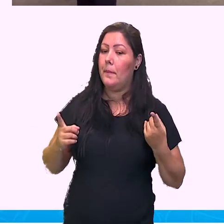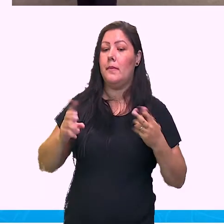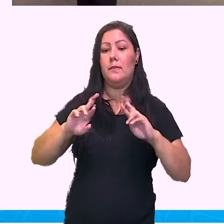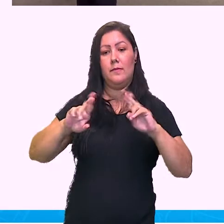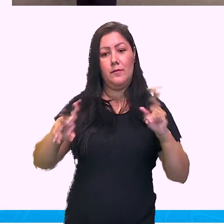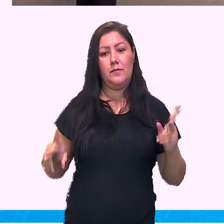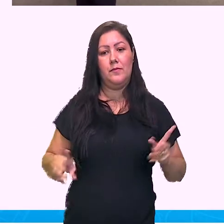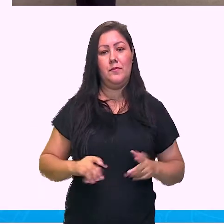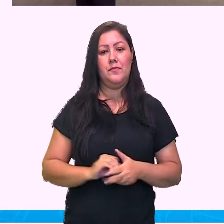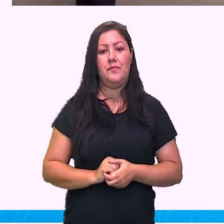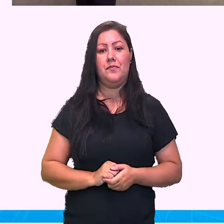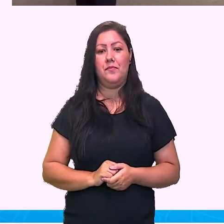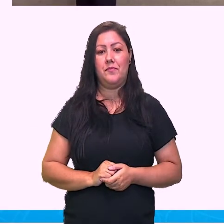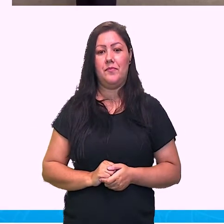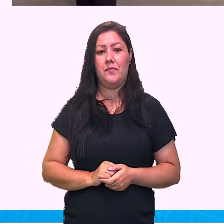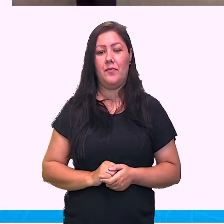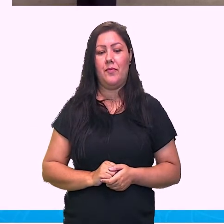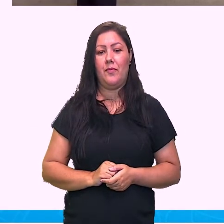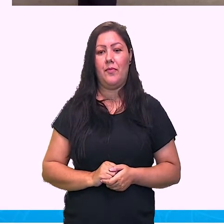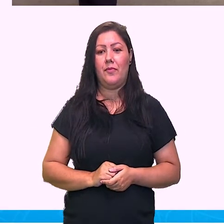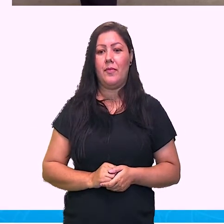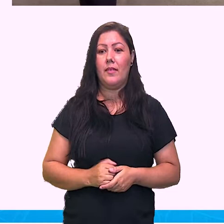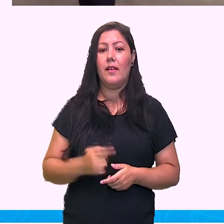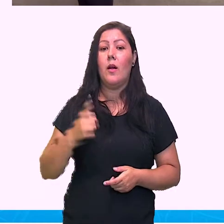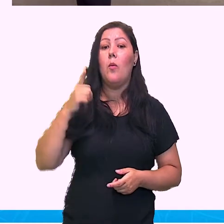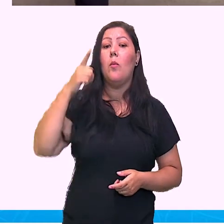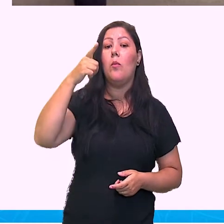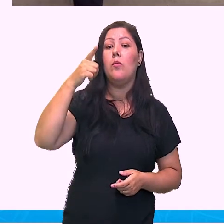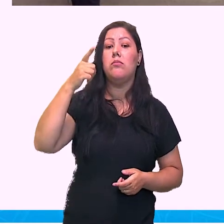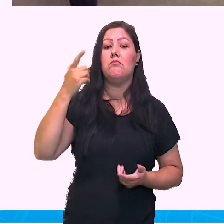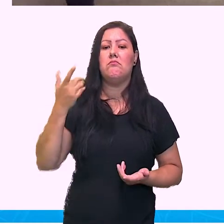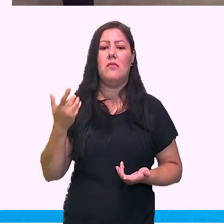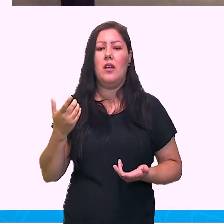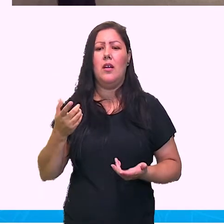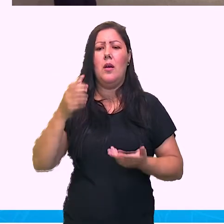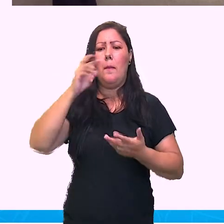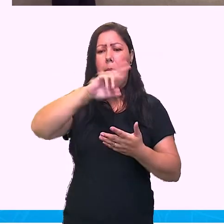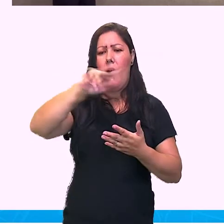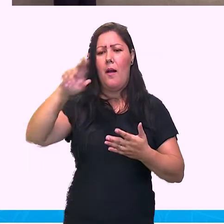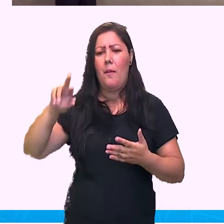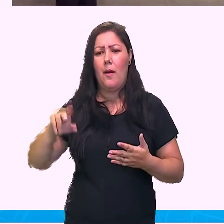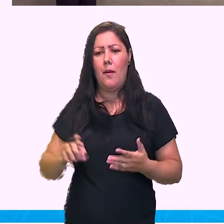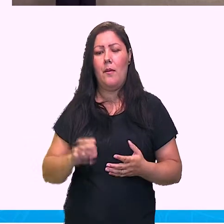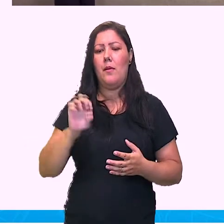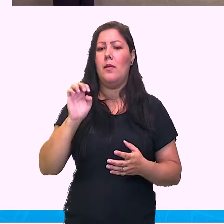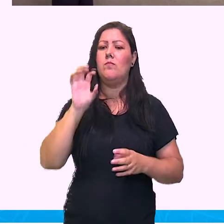Olha aqui Mato Grosso do Sul, Goiás, Tocantins,